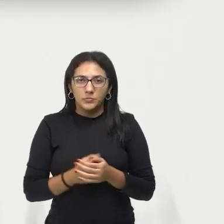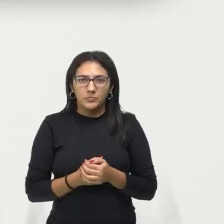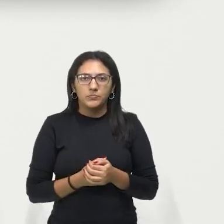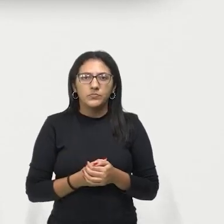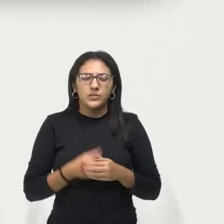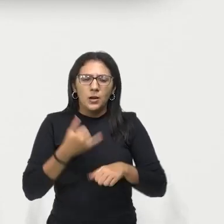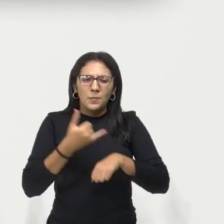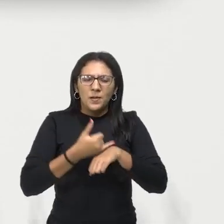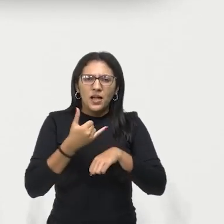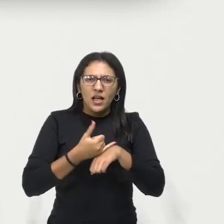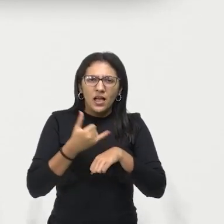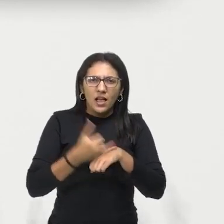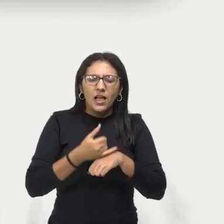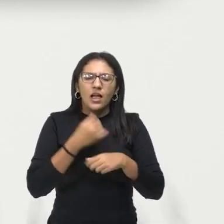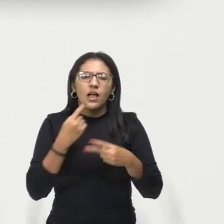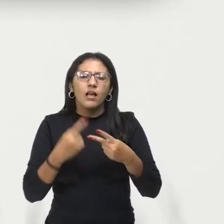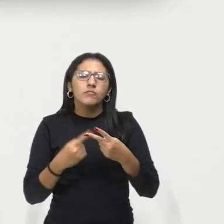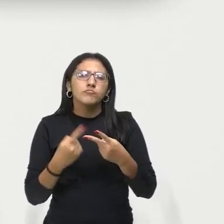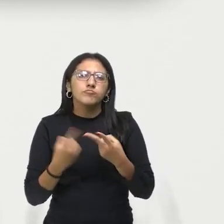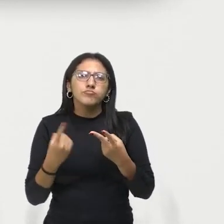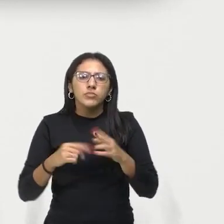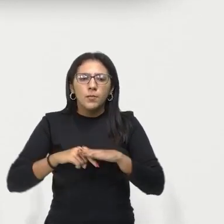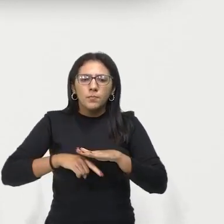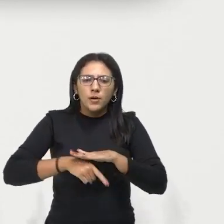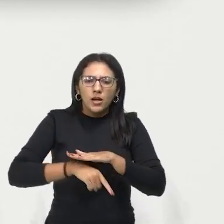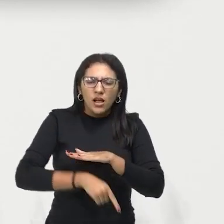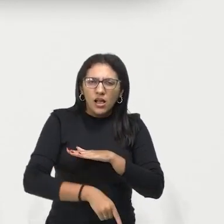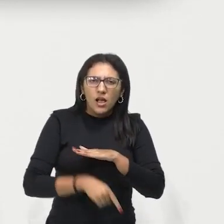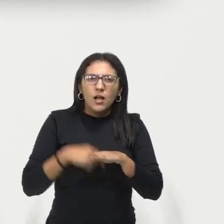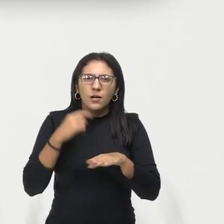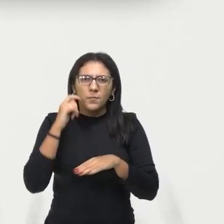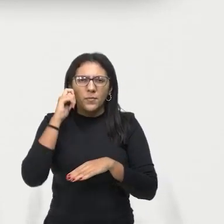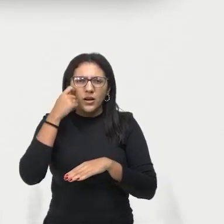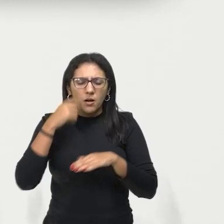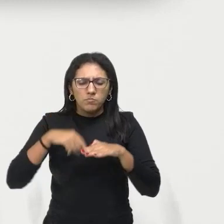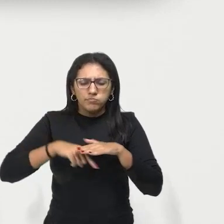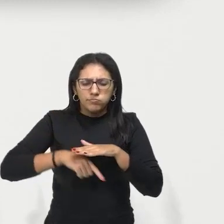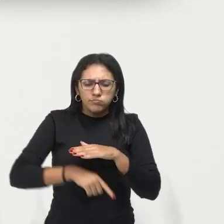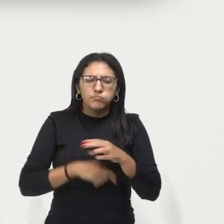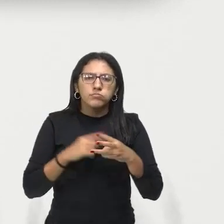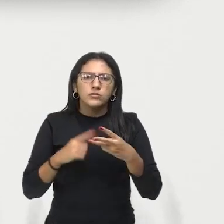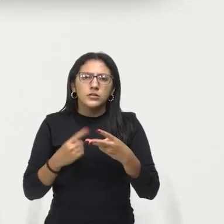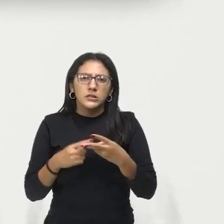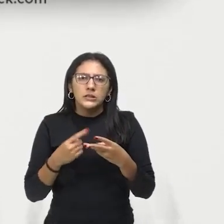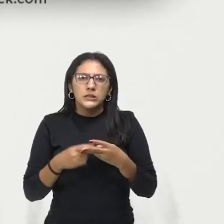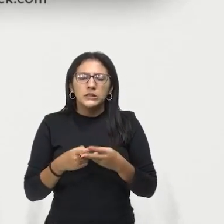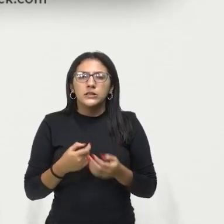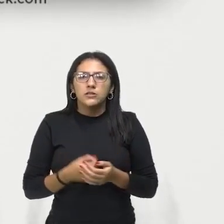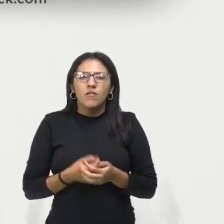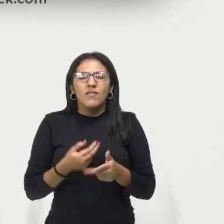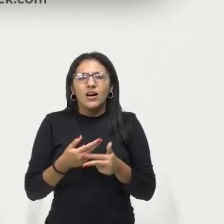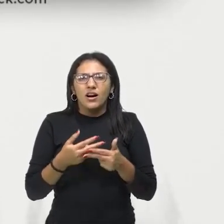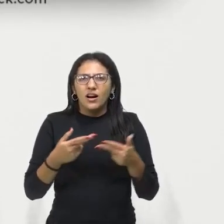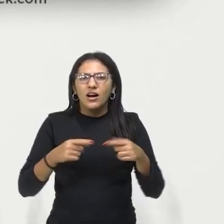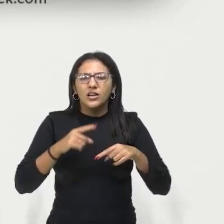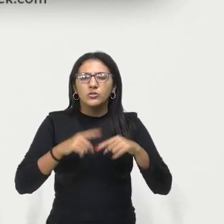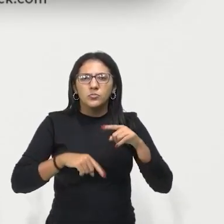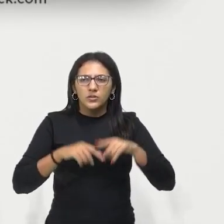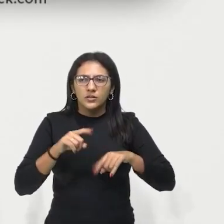elemento final desse produto. Por exemplo, siderúrgica, petroquímica,